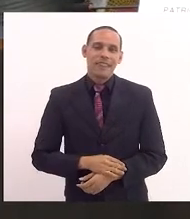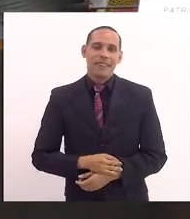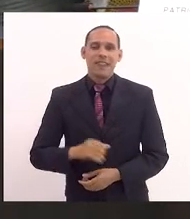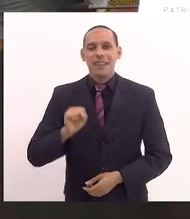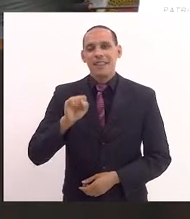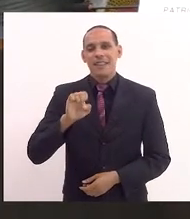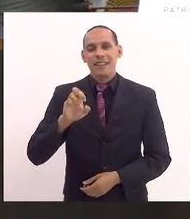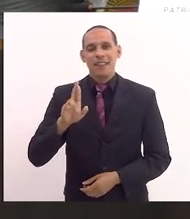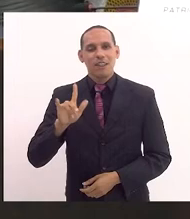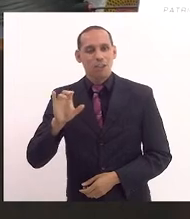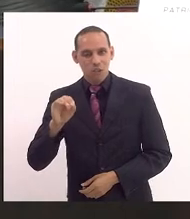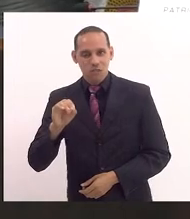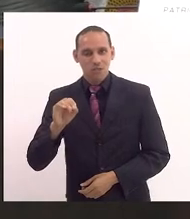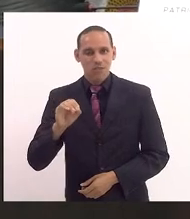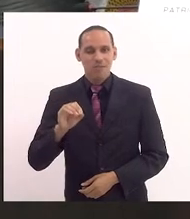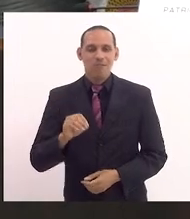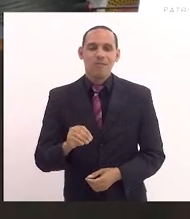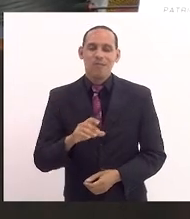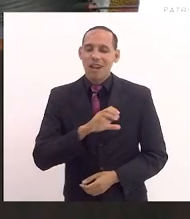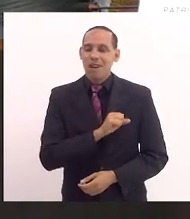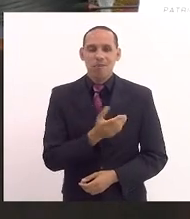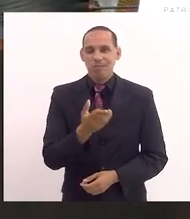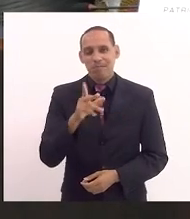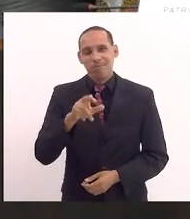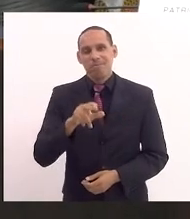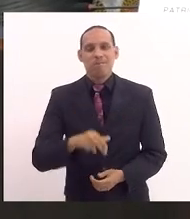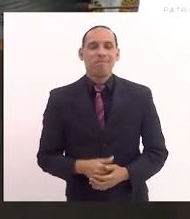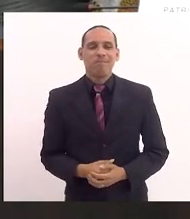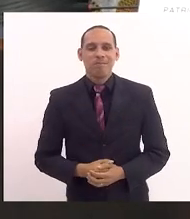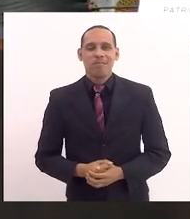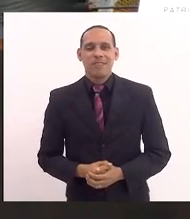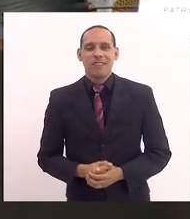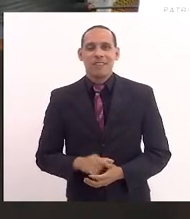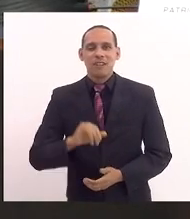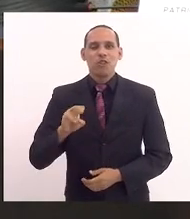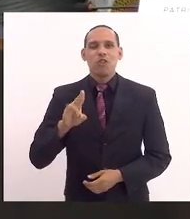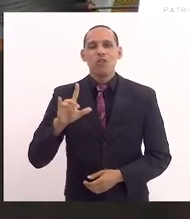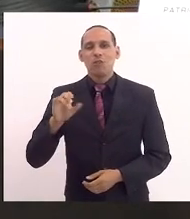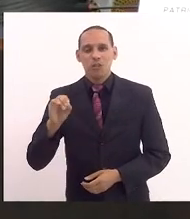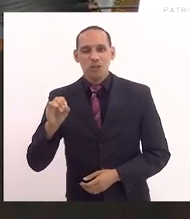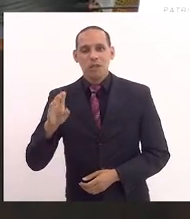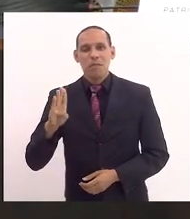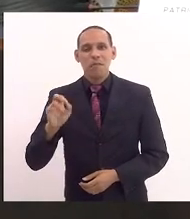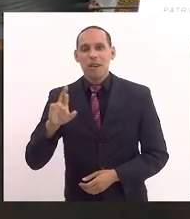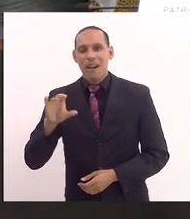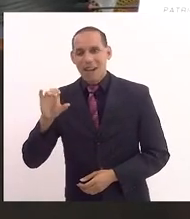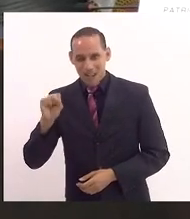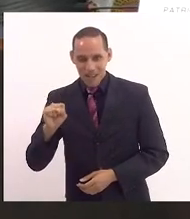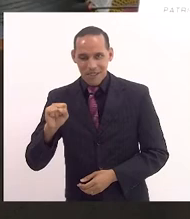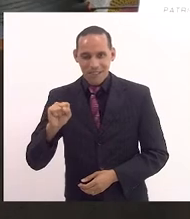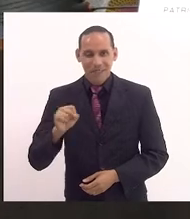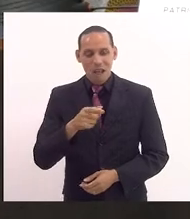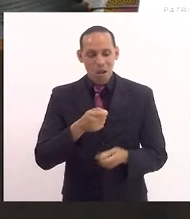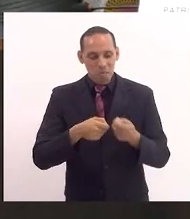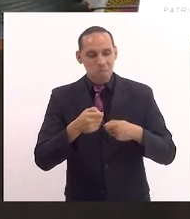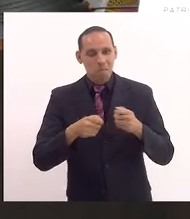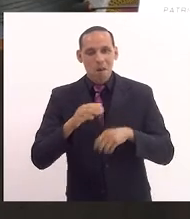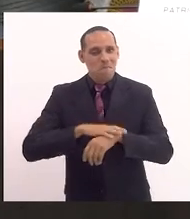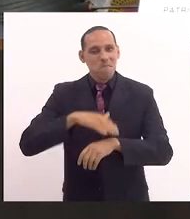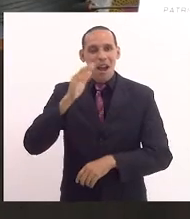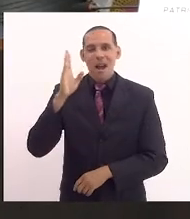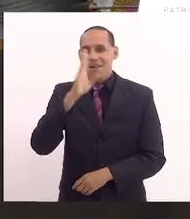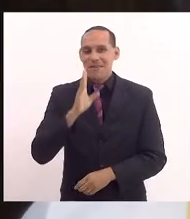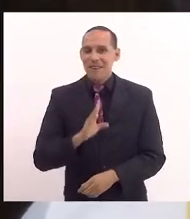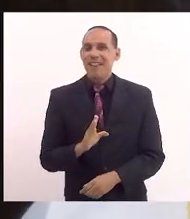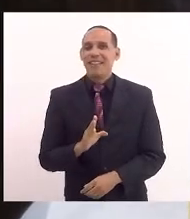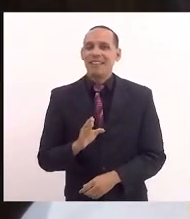Sérgio Amato, te amo, irmão. Júlio Barros, maior economista do Brasil.